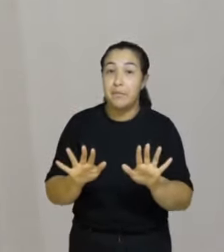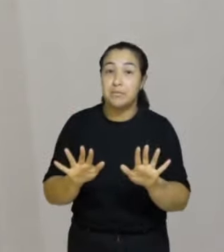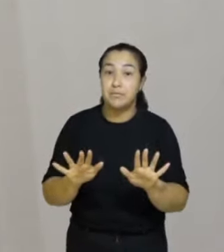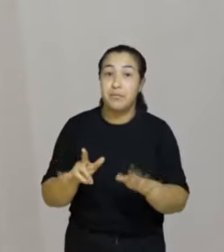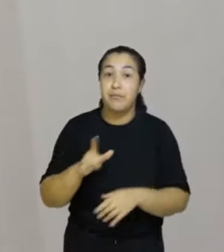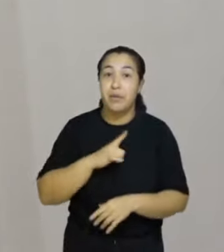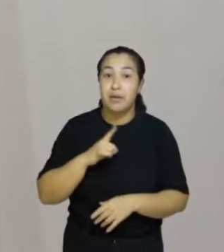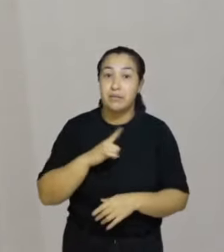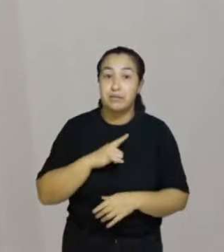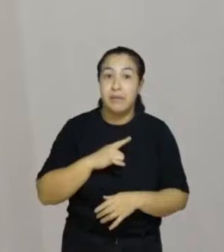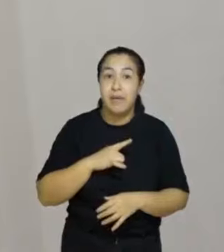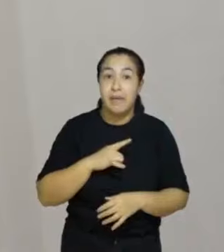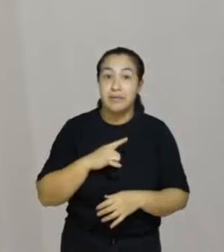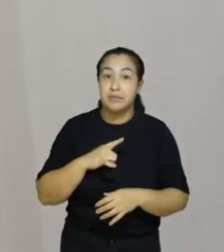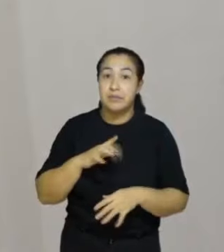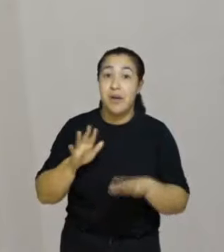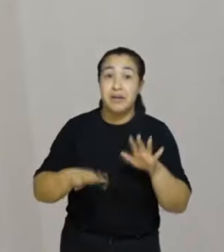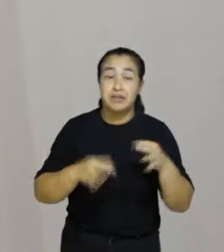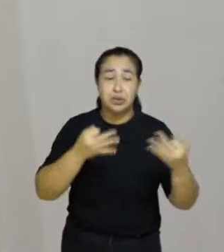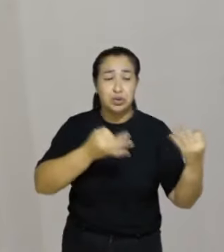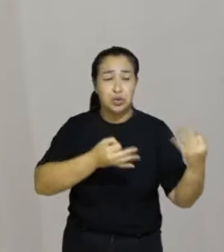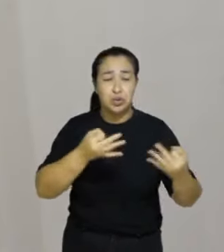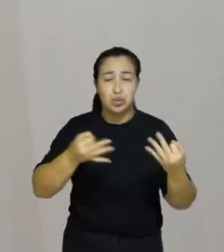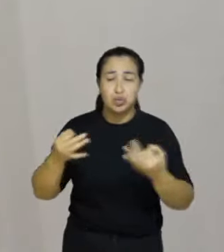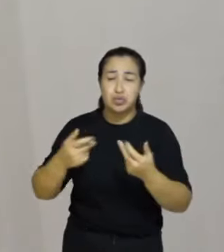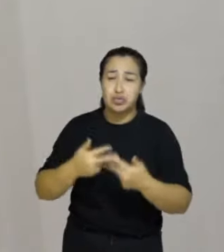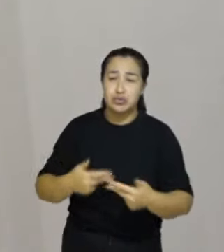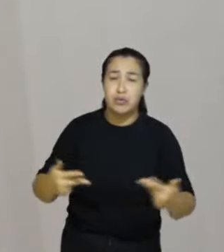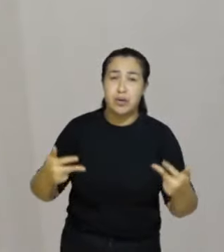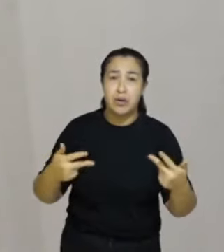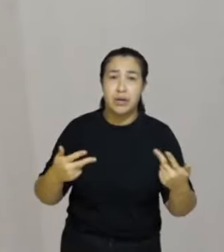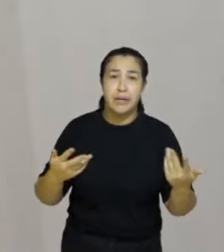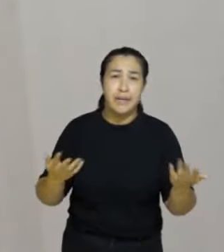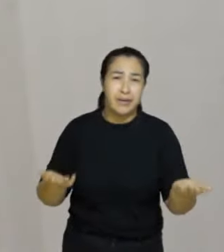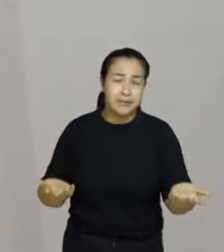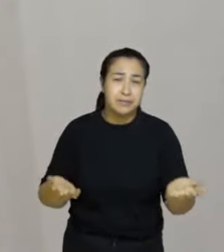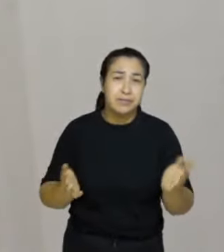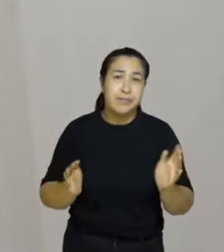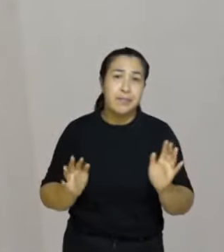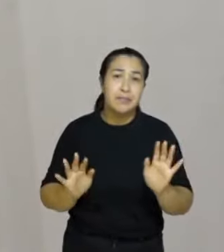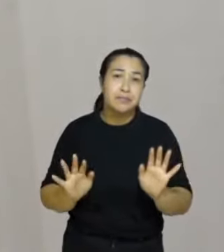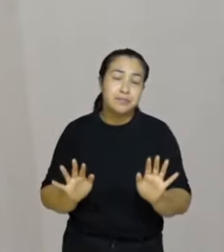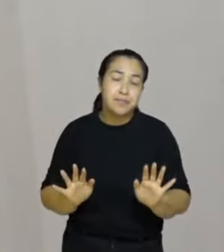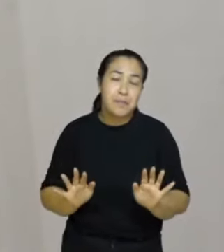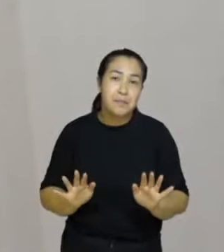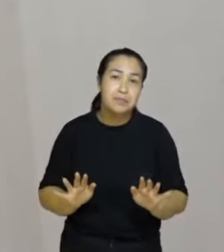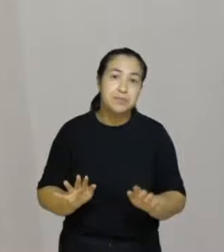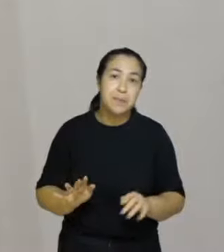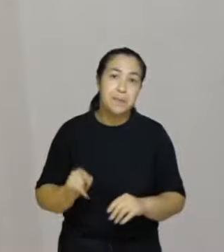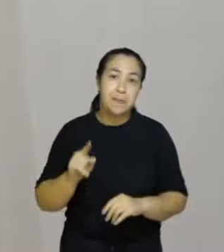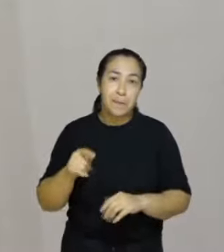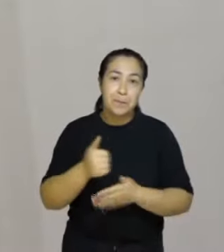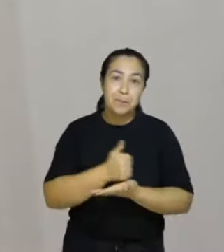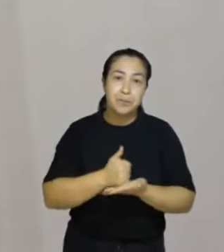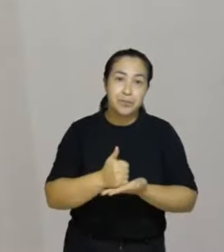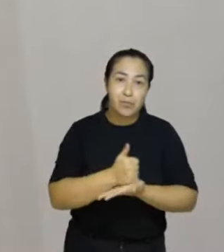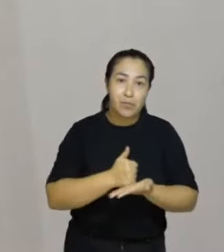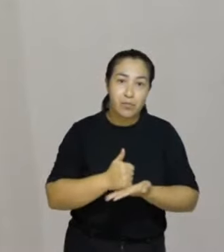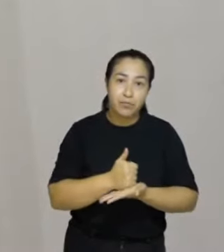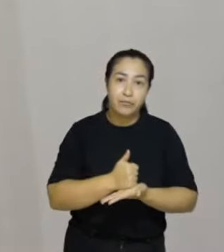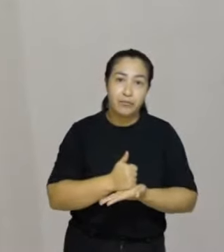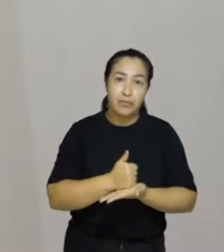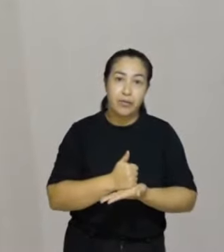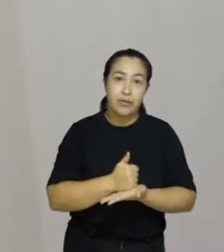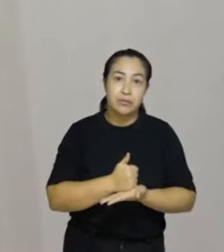muita judicialização, e nesse caso oncológico também. E aí, esses medicamentos que foram